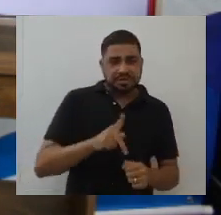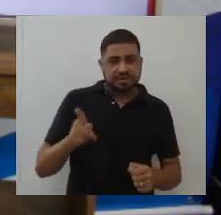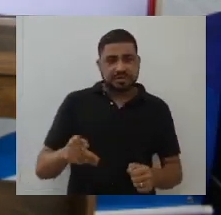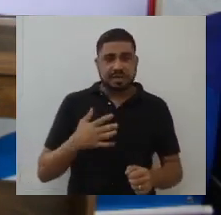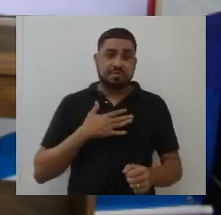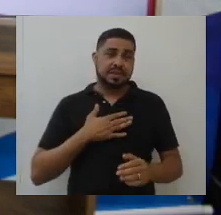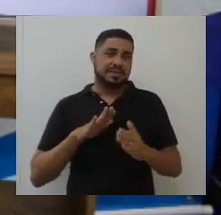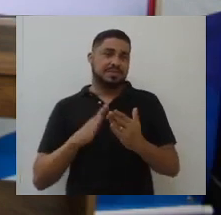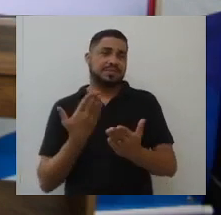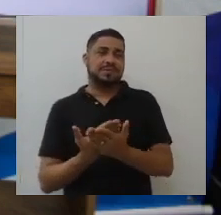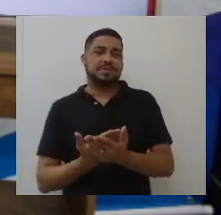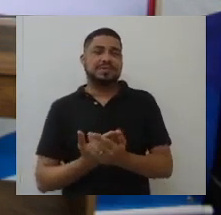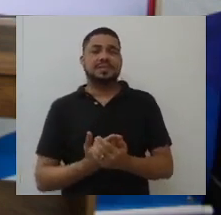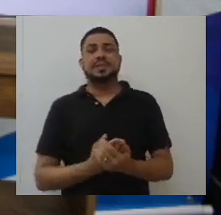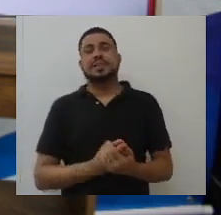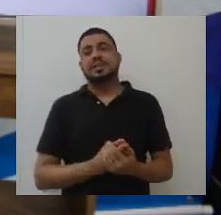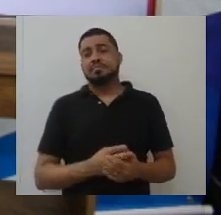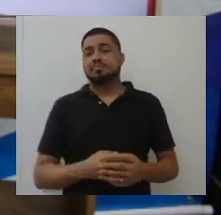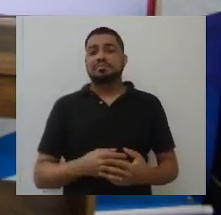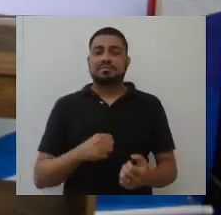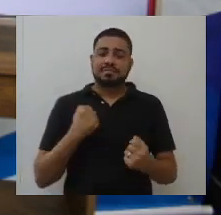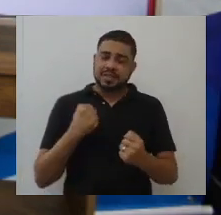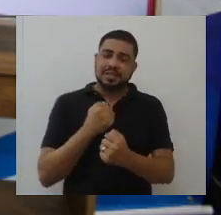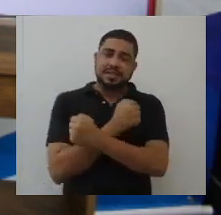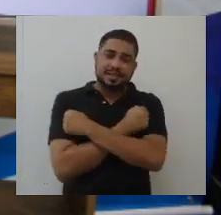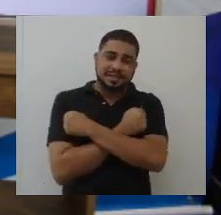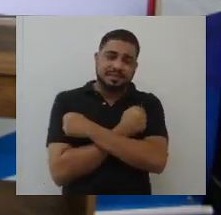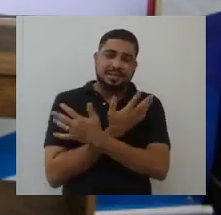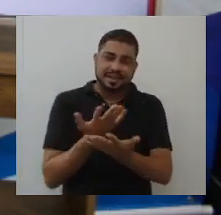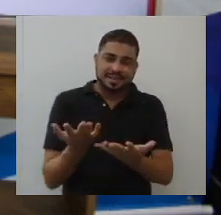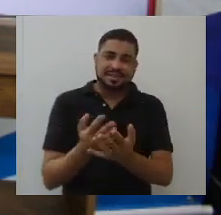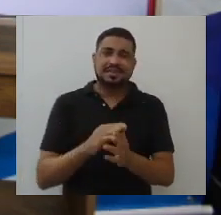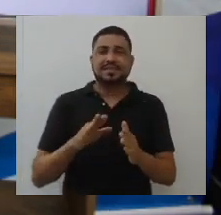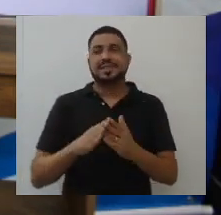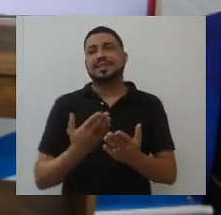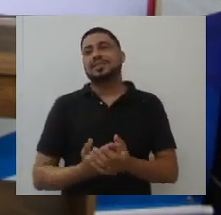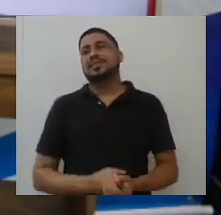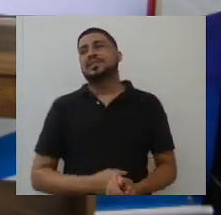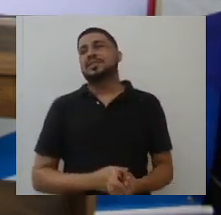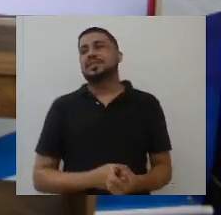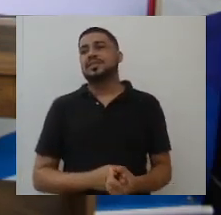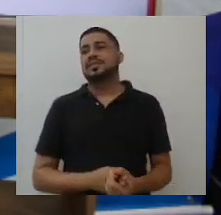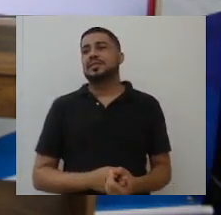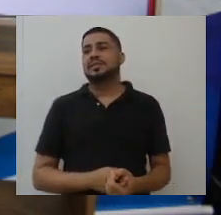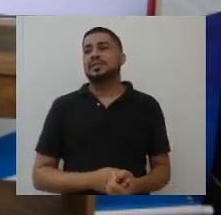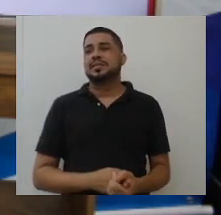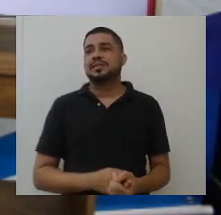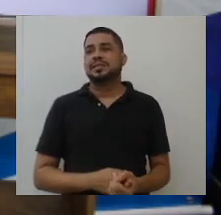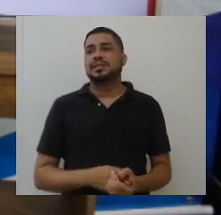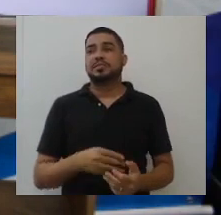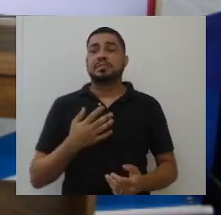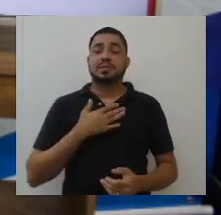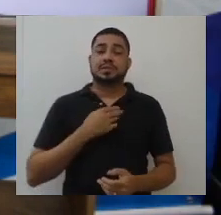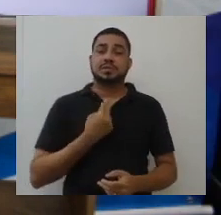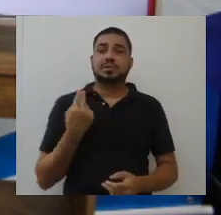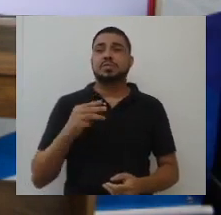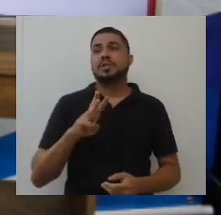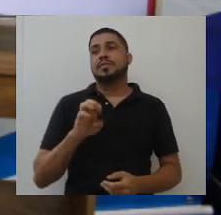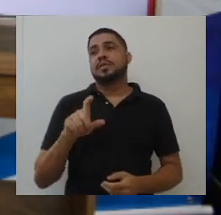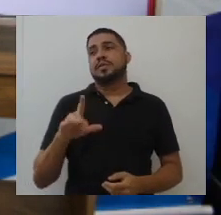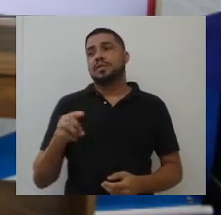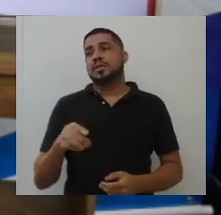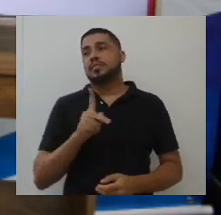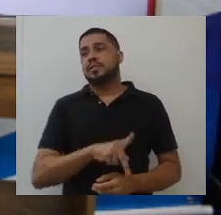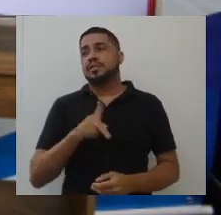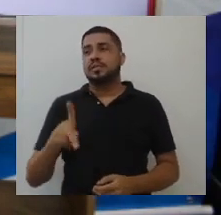escola dela. Um grande abraço para a ETE Escada, tá bom? Próxima pergunta. Meu nome é Velda,